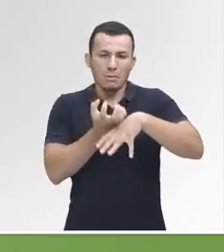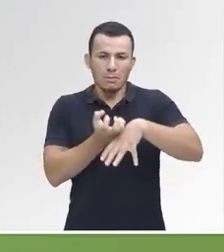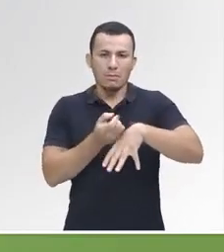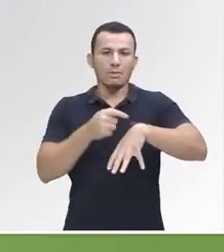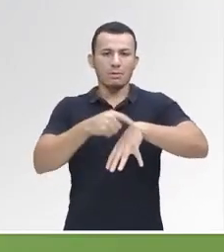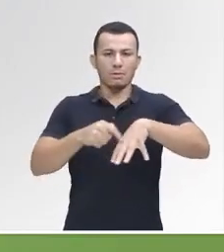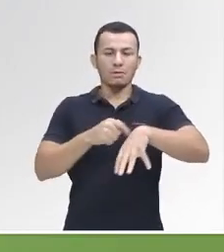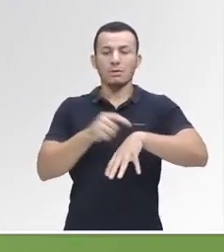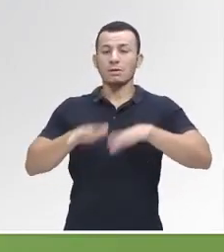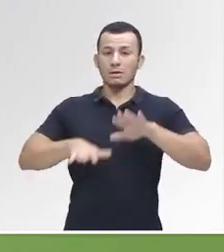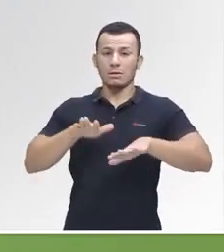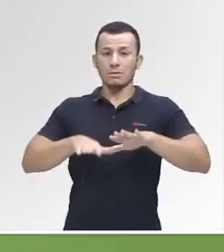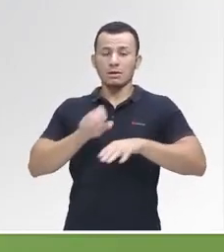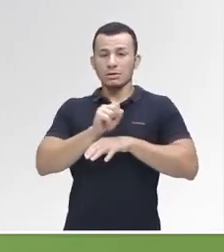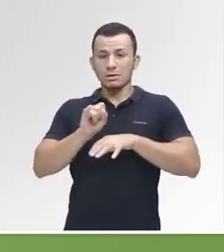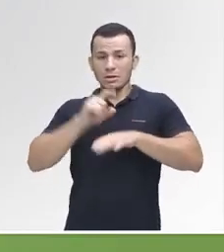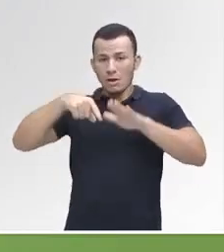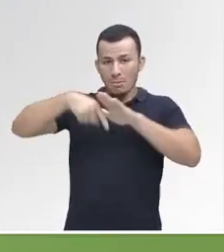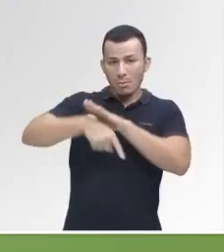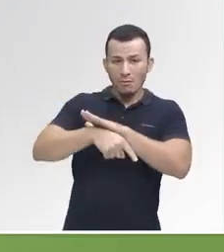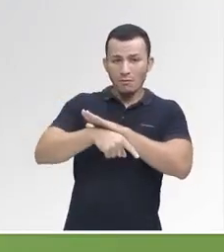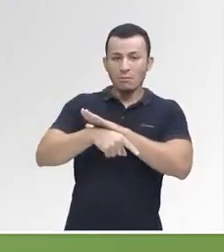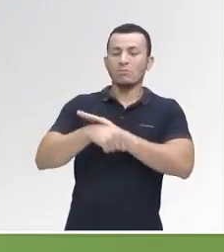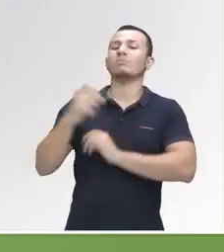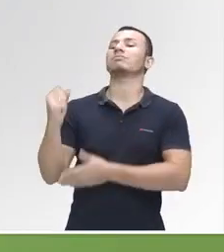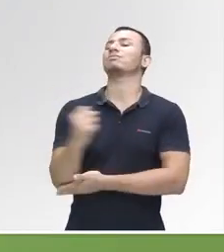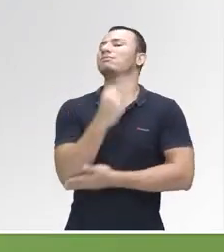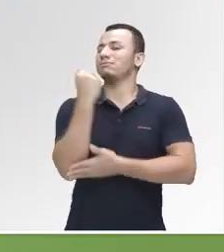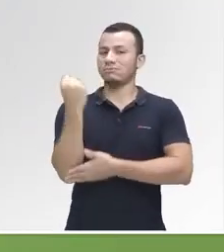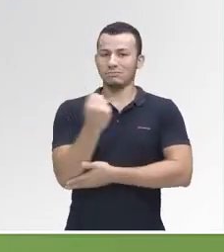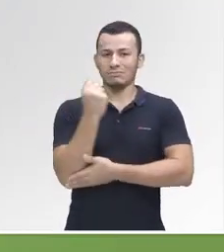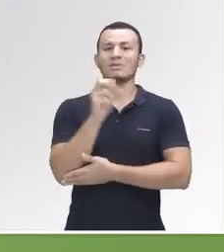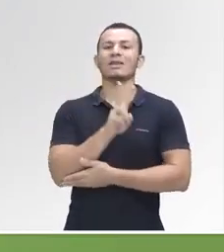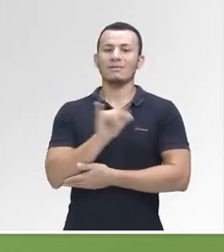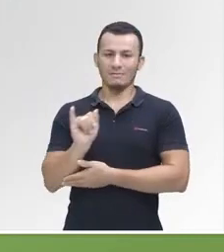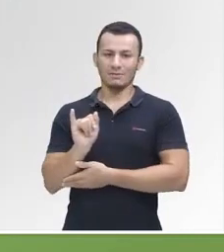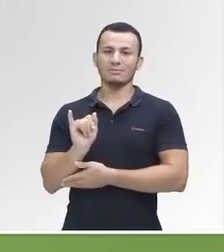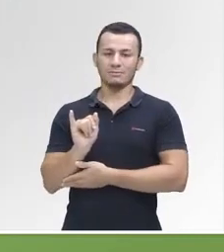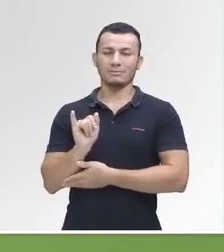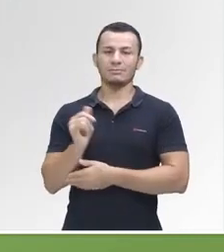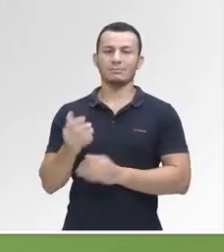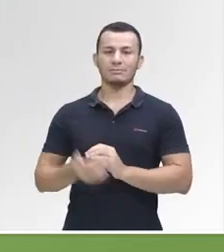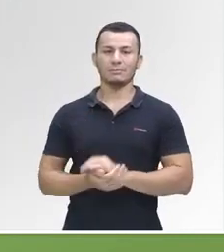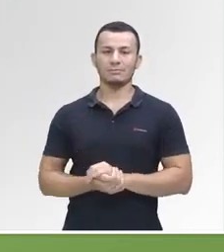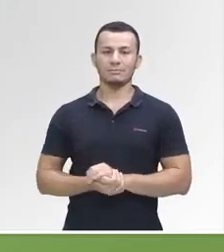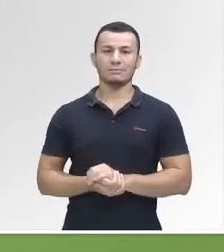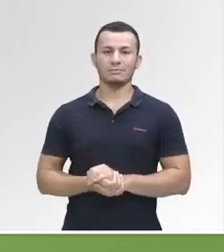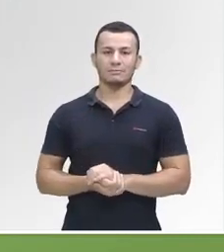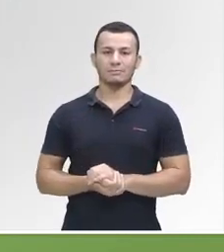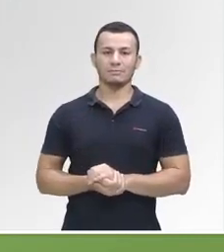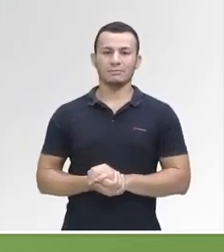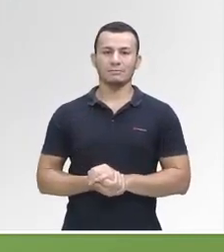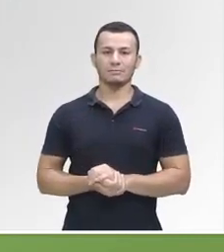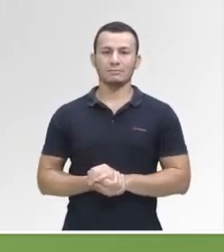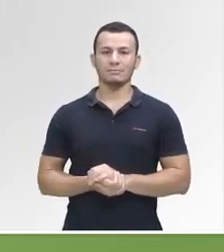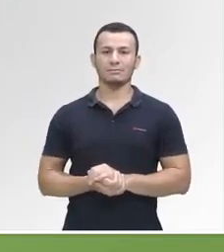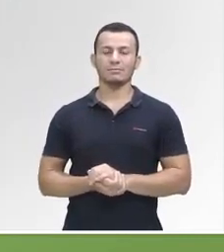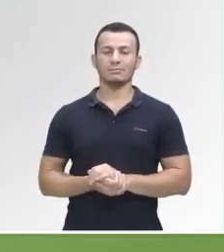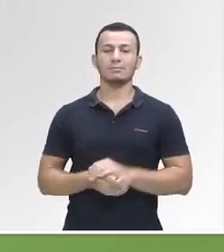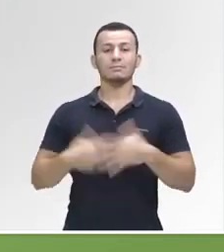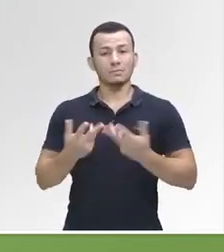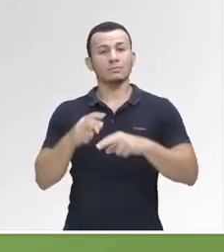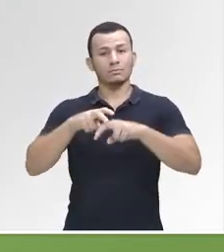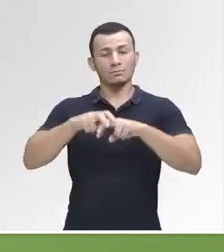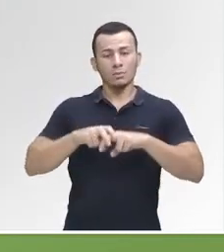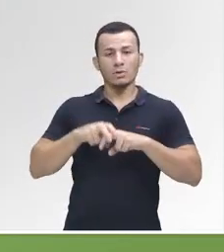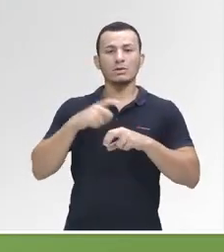seja, quanto mais profundo, mais danos é causado na pele. E por isso ela é